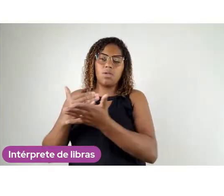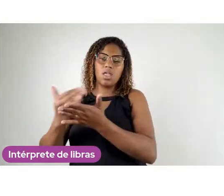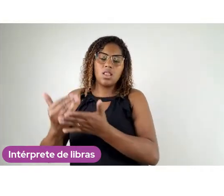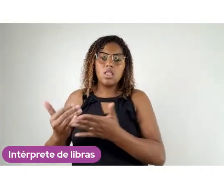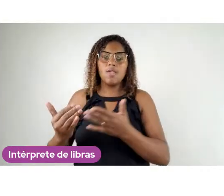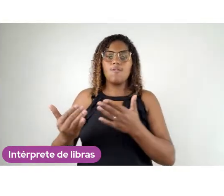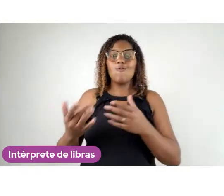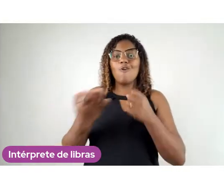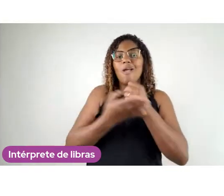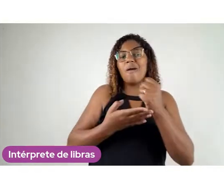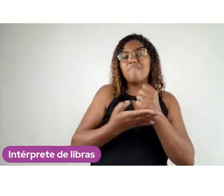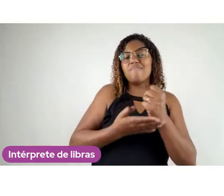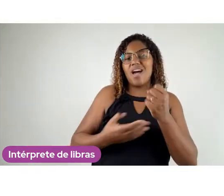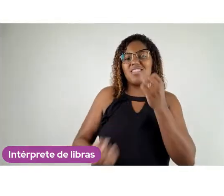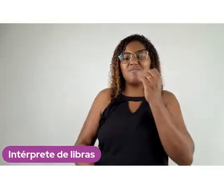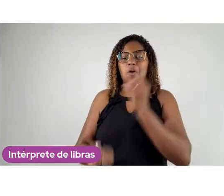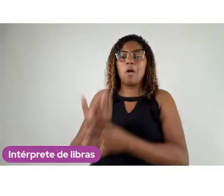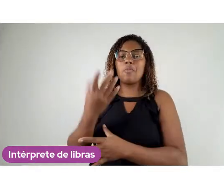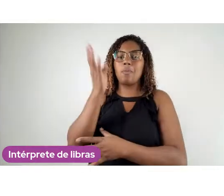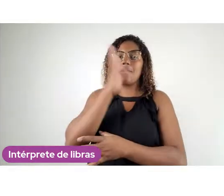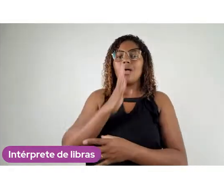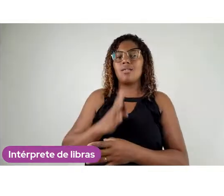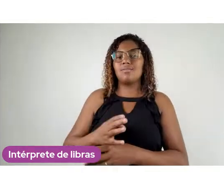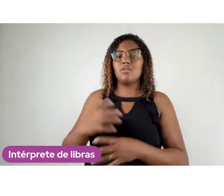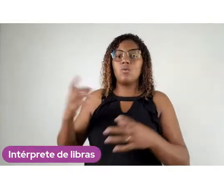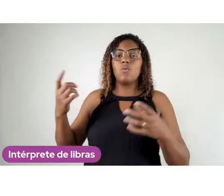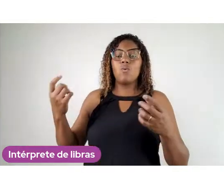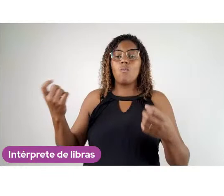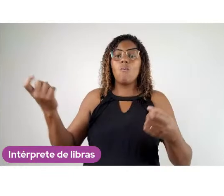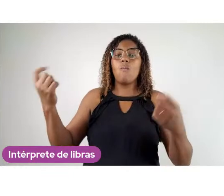Brasil em 2015. E o Acordo de Paris